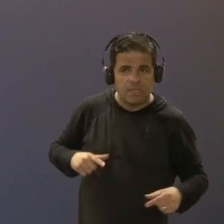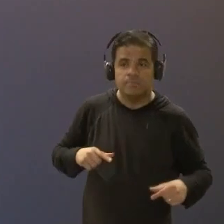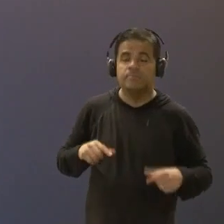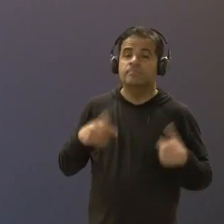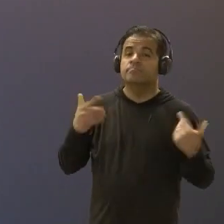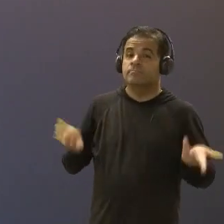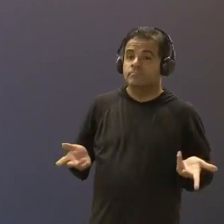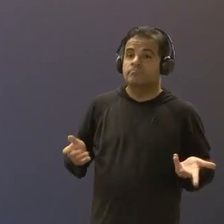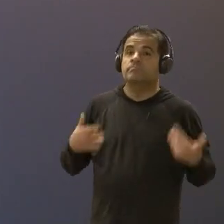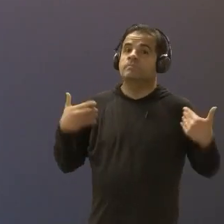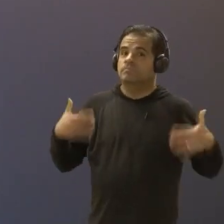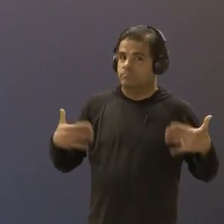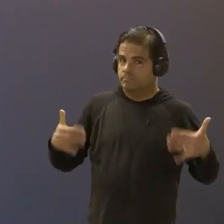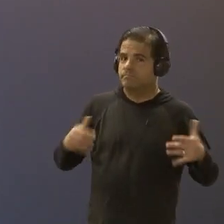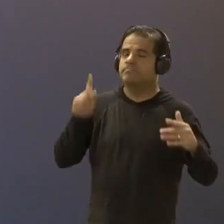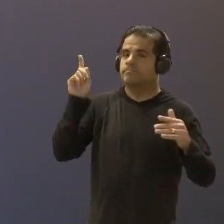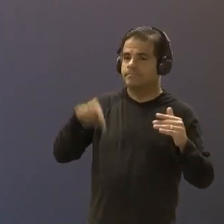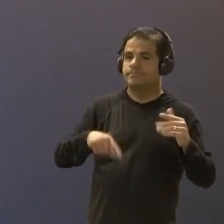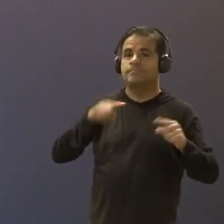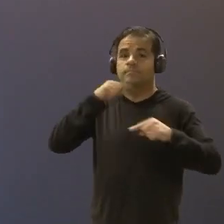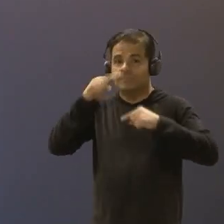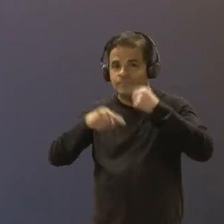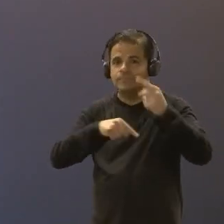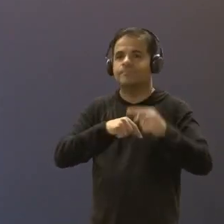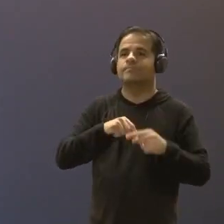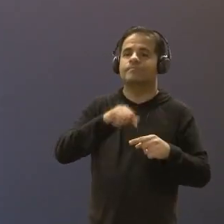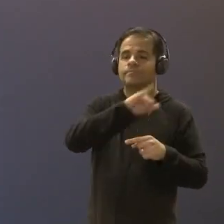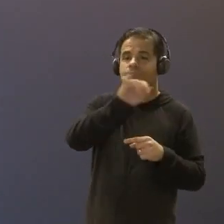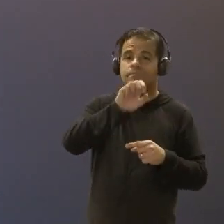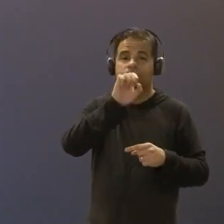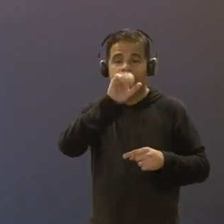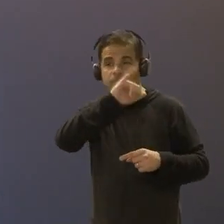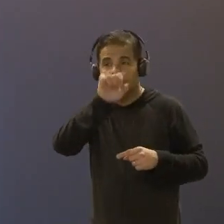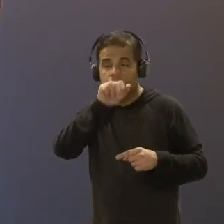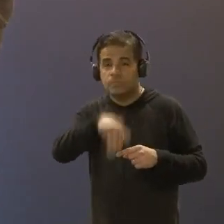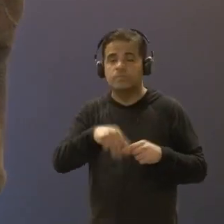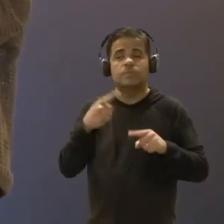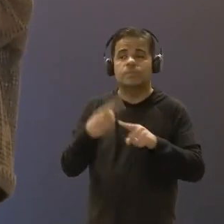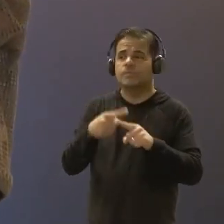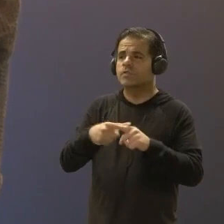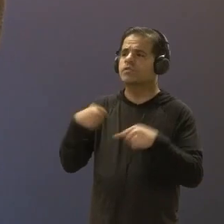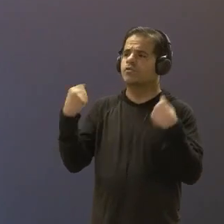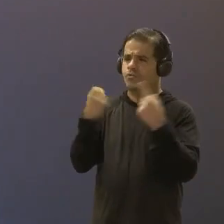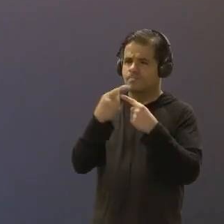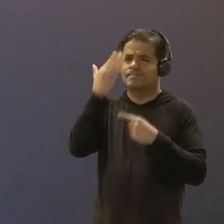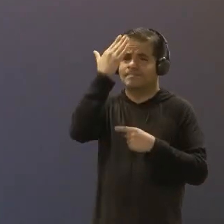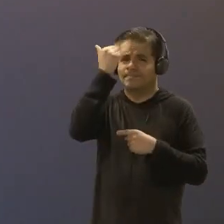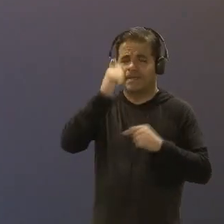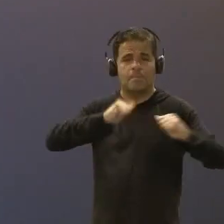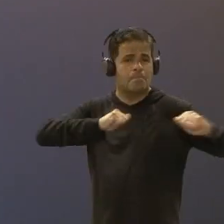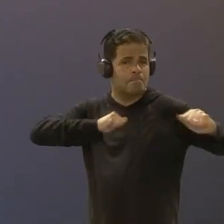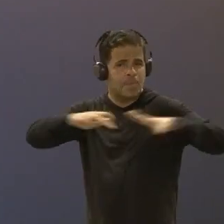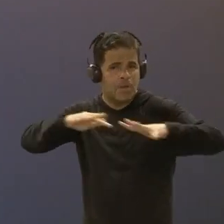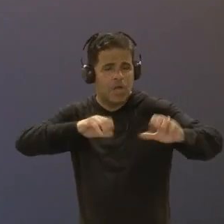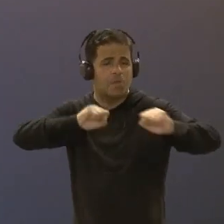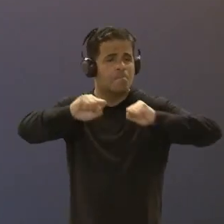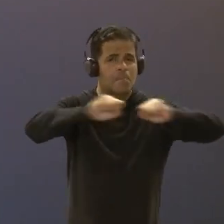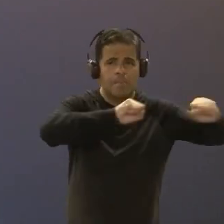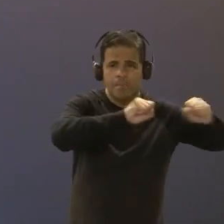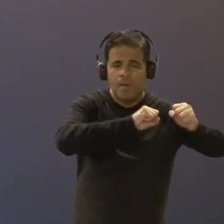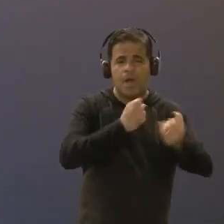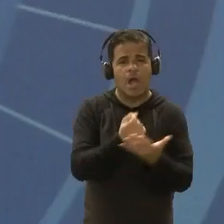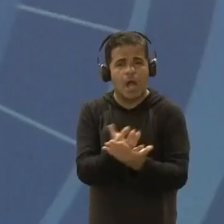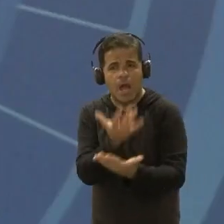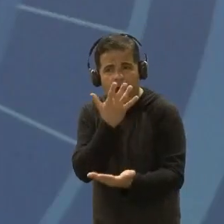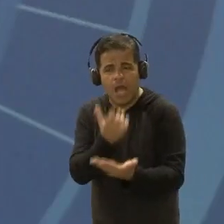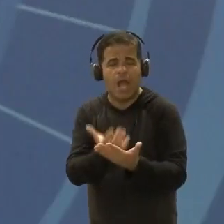Francisco, é palpitante essas dúvidas do jejum intermitente, porque a gente sabe, a mobilização de ácido graxo, o